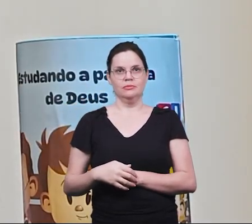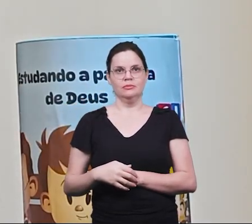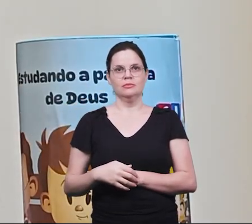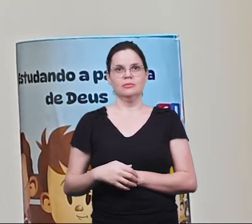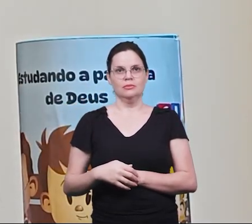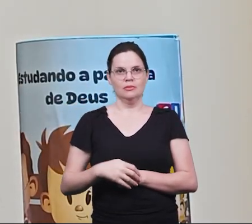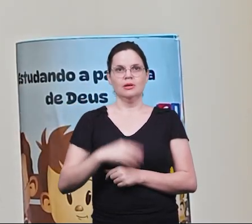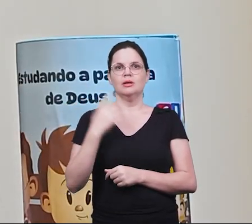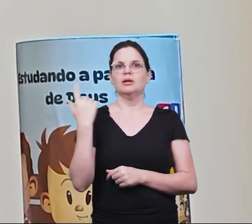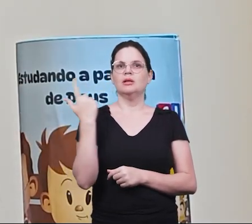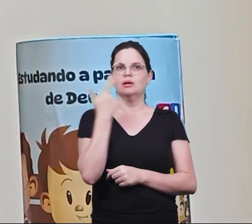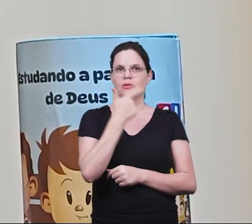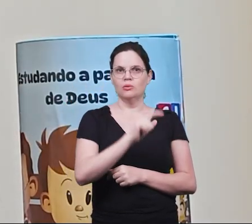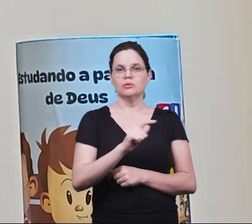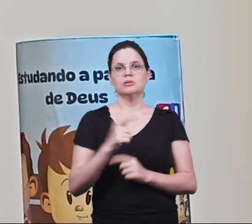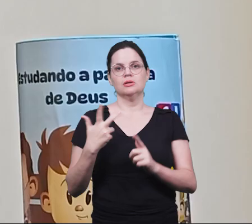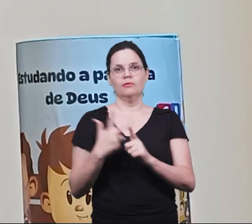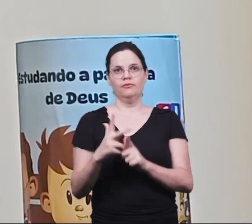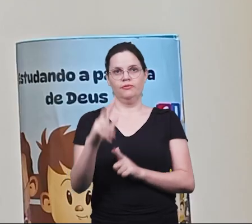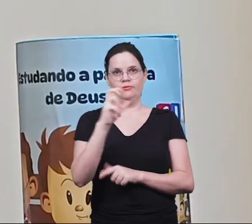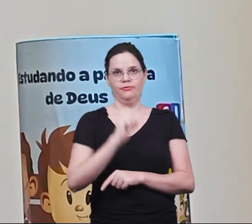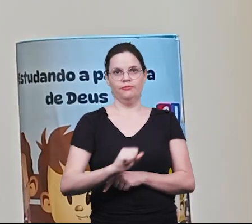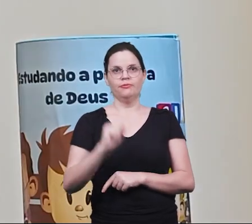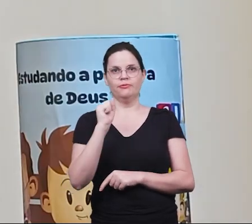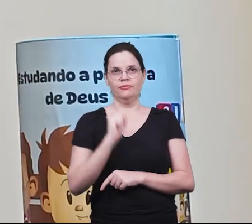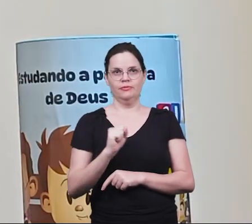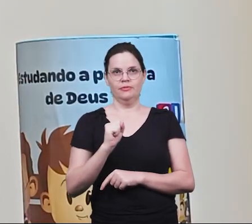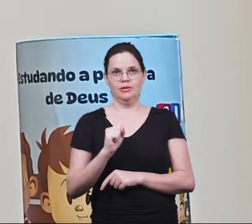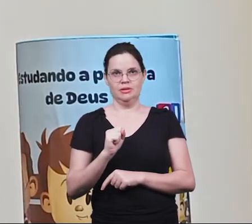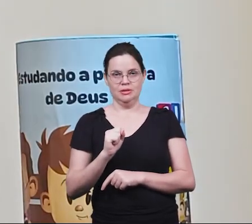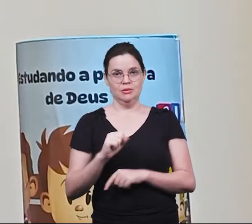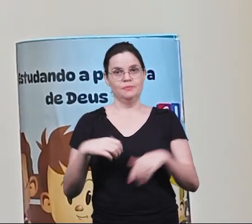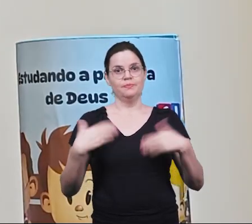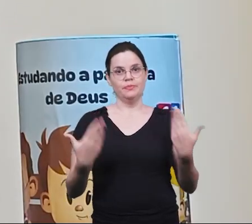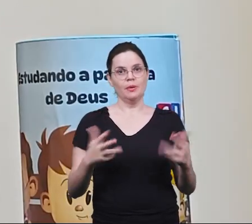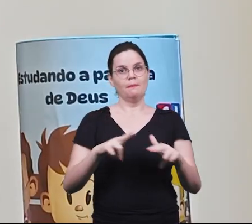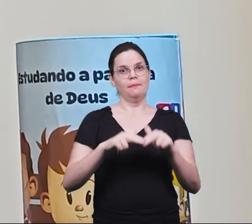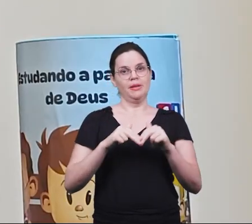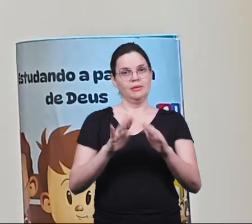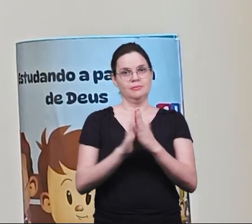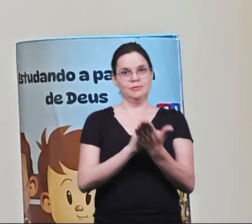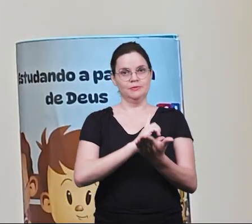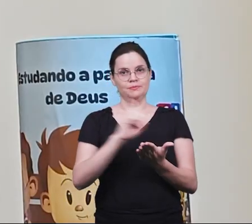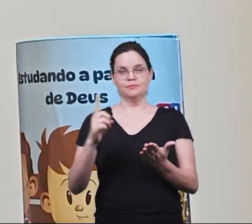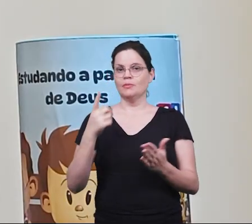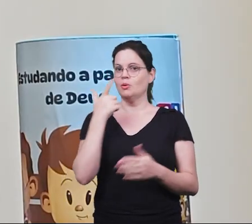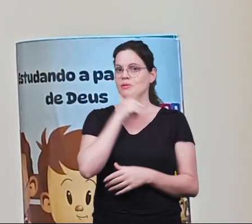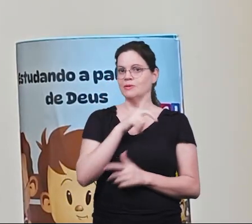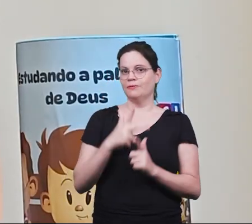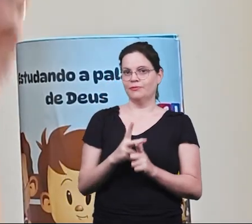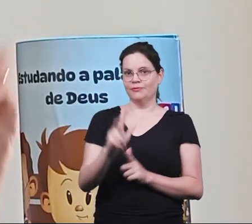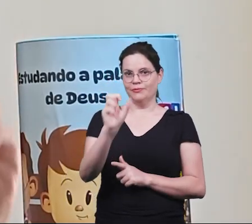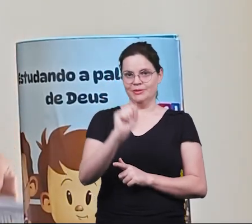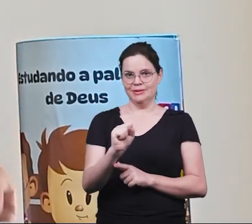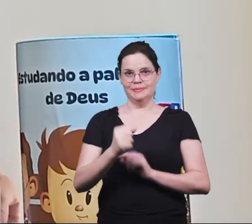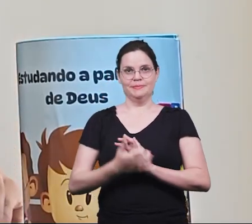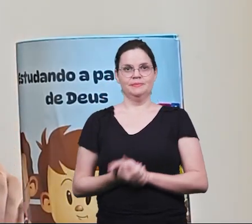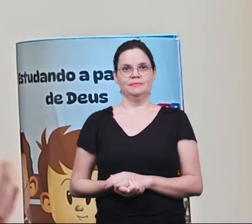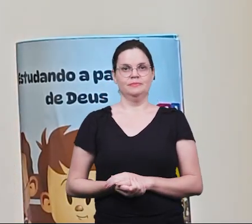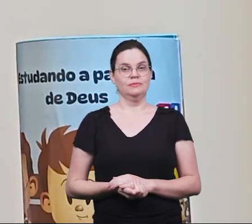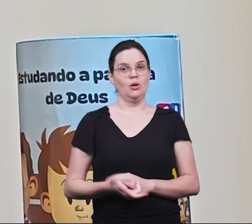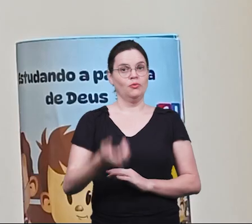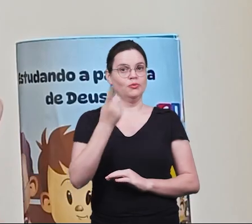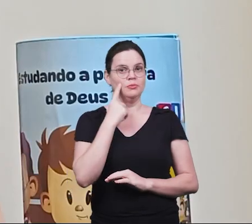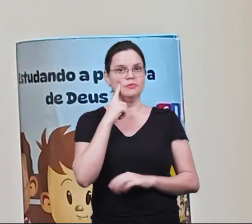uma garantia para ele de vitória. Então, através da palavra, Jesus foi vitorioso.